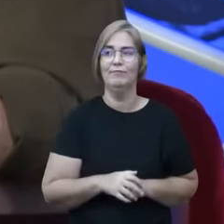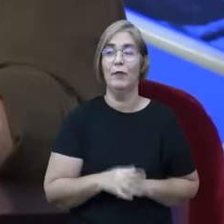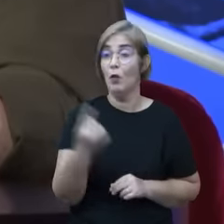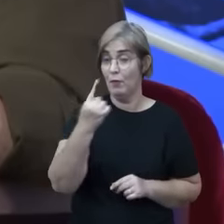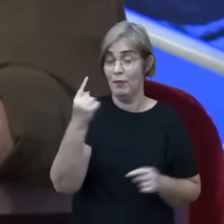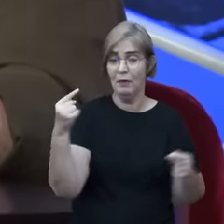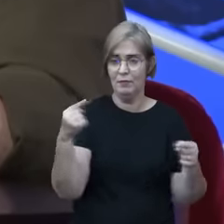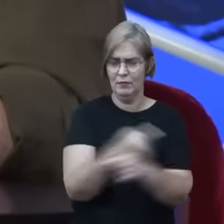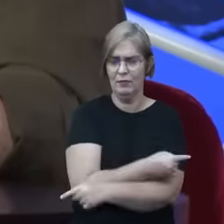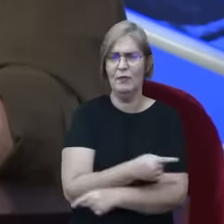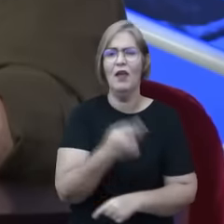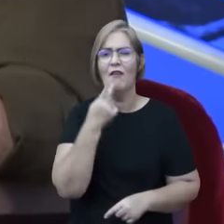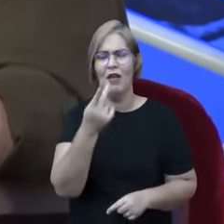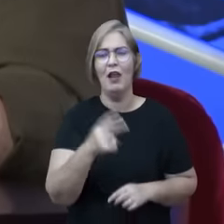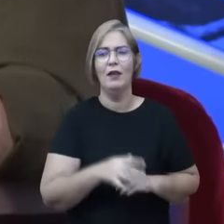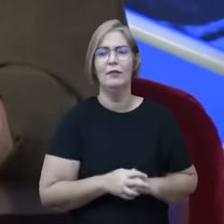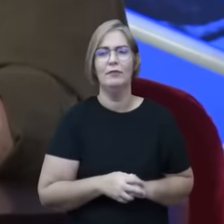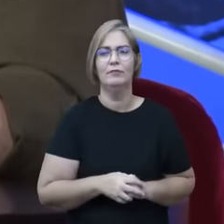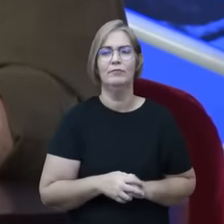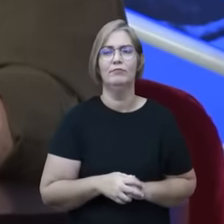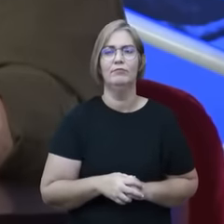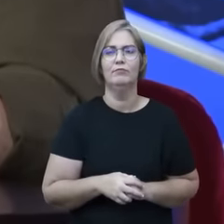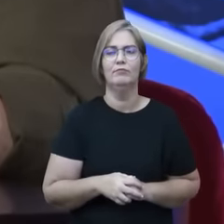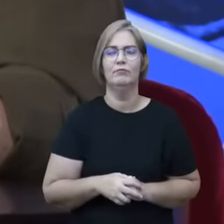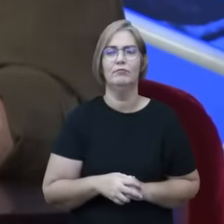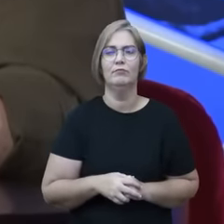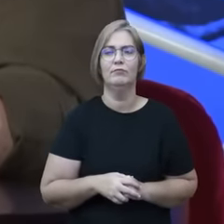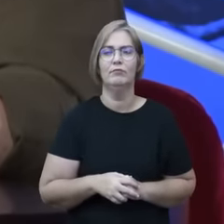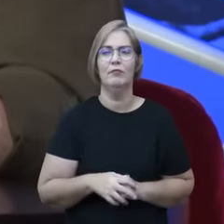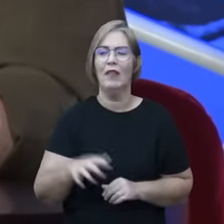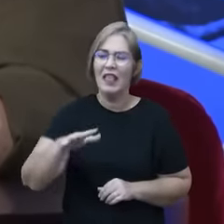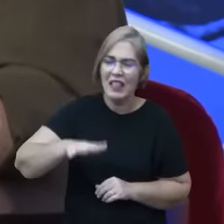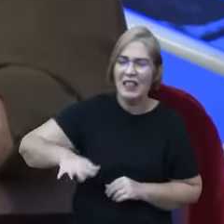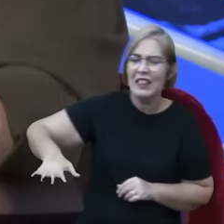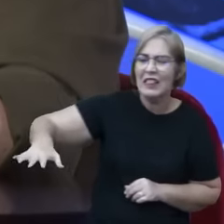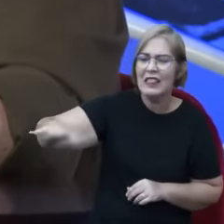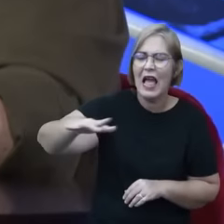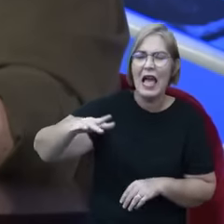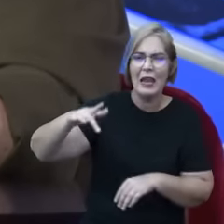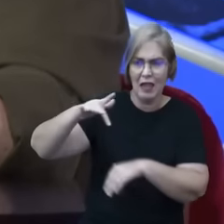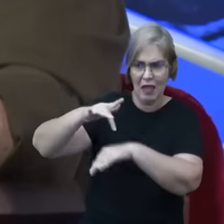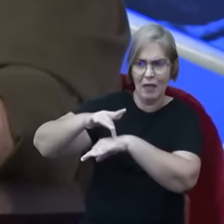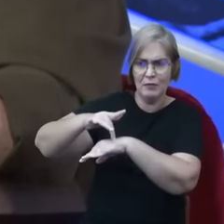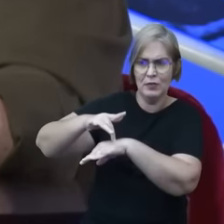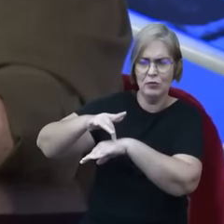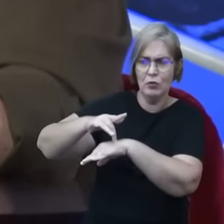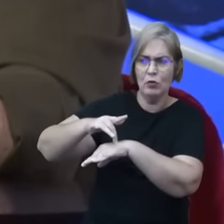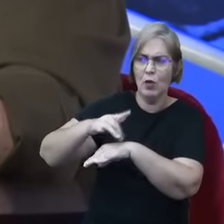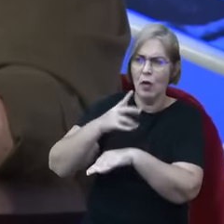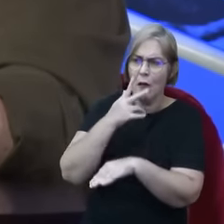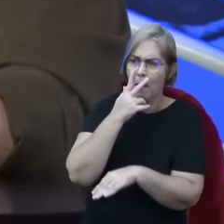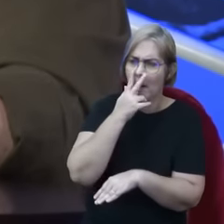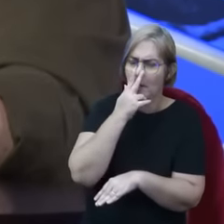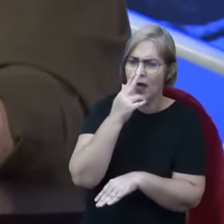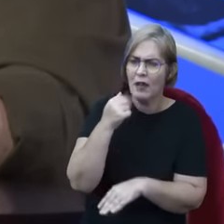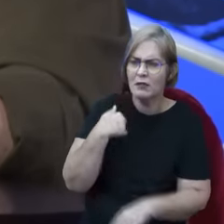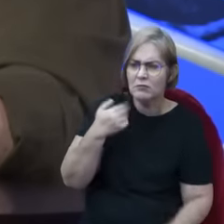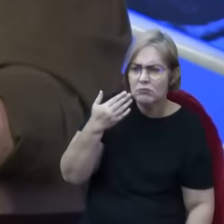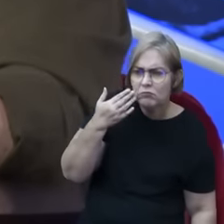esgotar no absurdo o campo do possível. Ele cita, ele cita